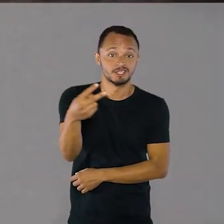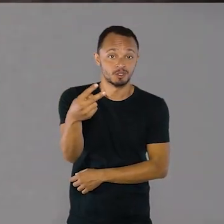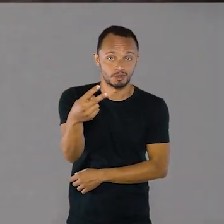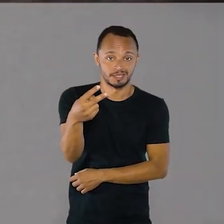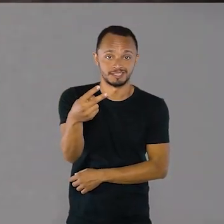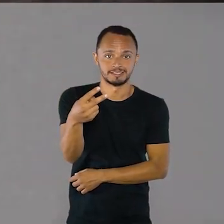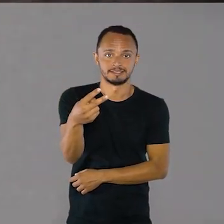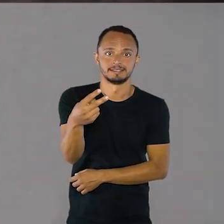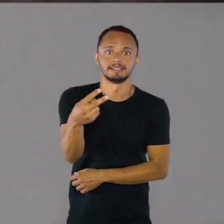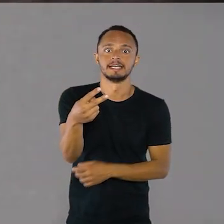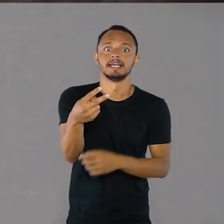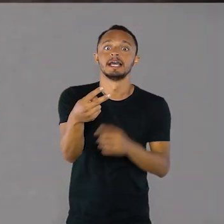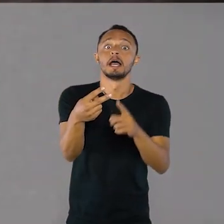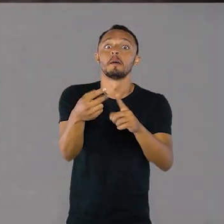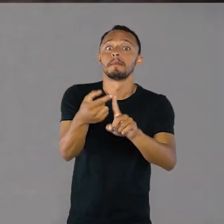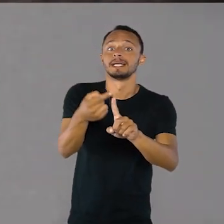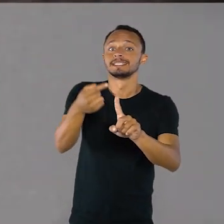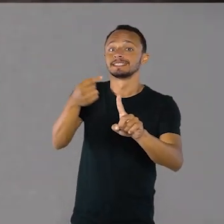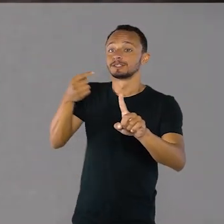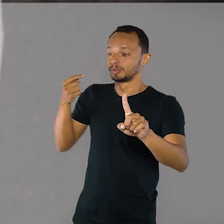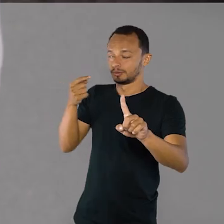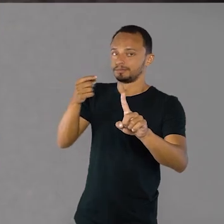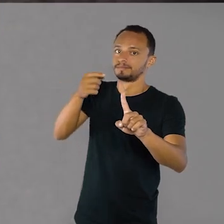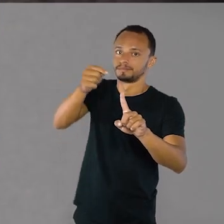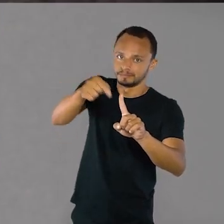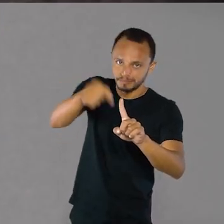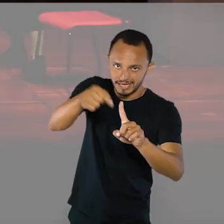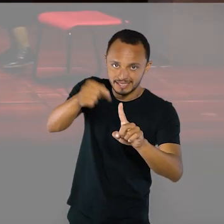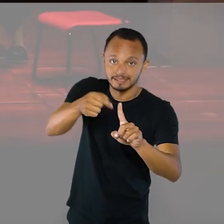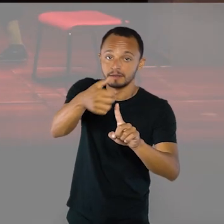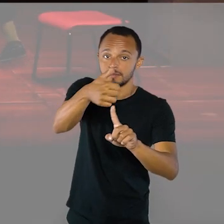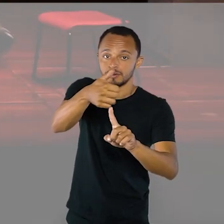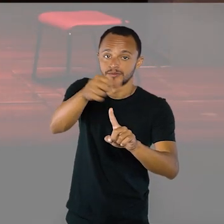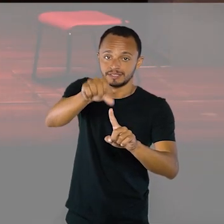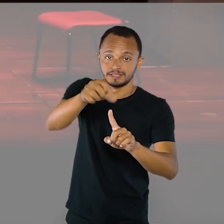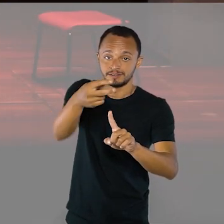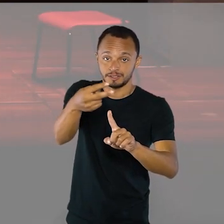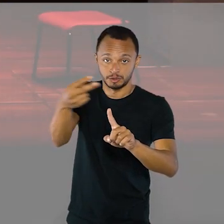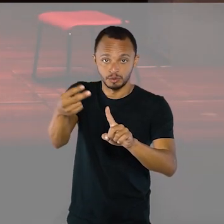o segundo sequestro de 1922, eu vou passar a palavra para o Carlos.